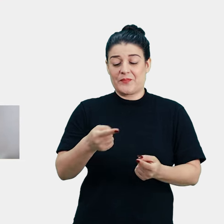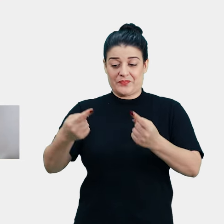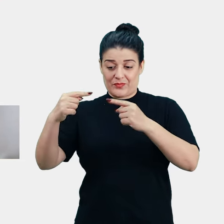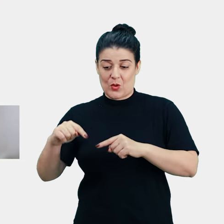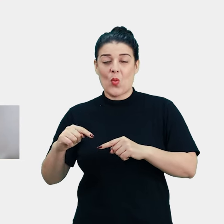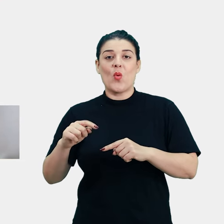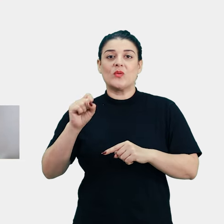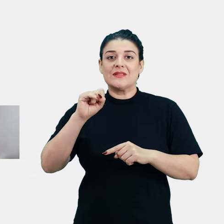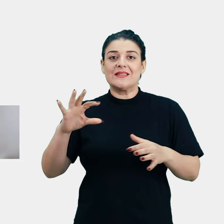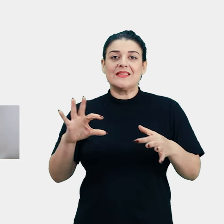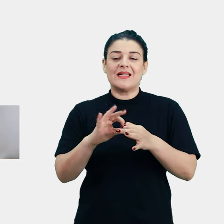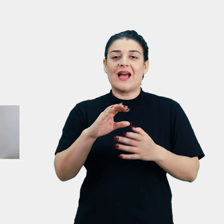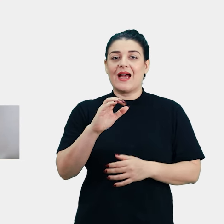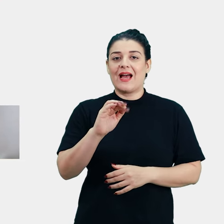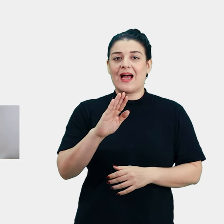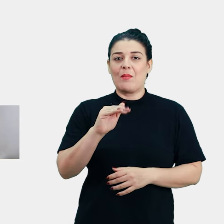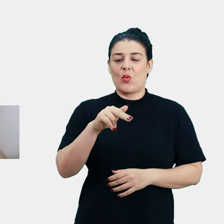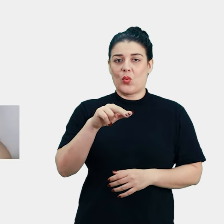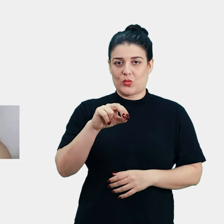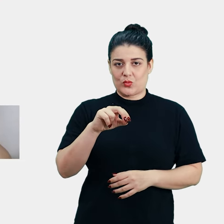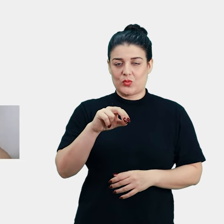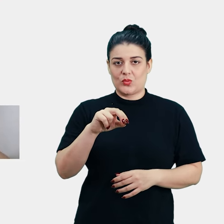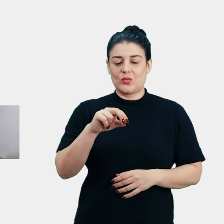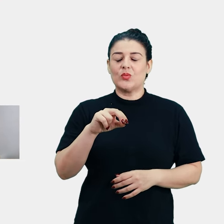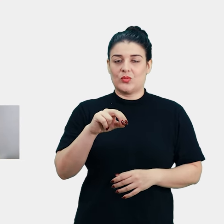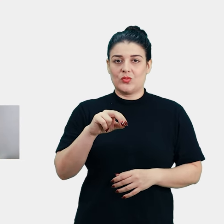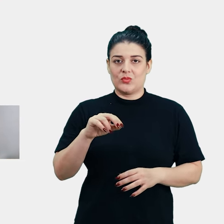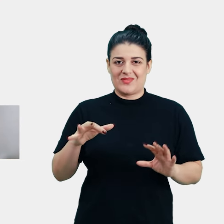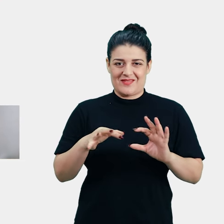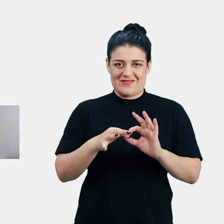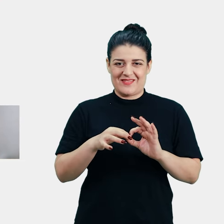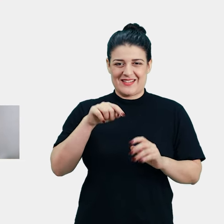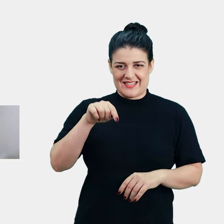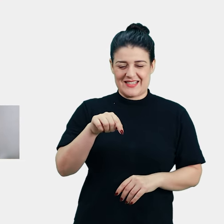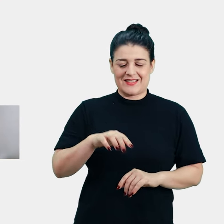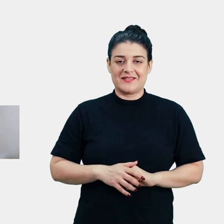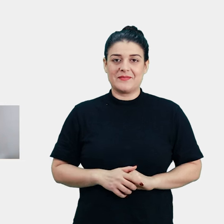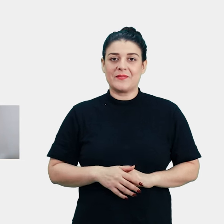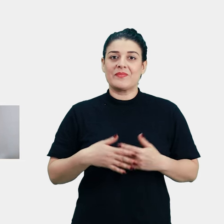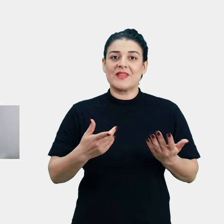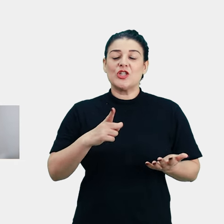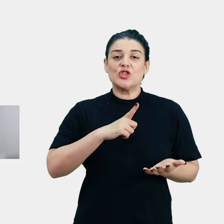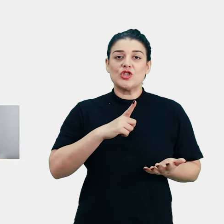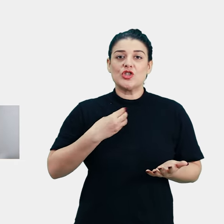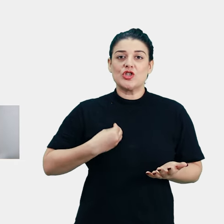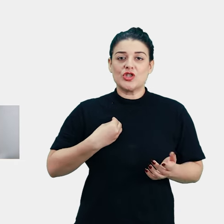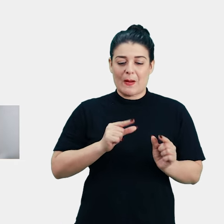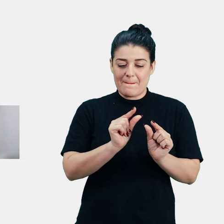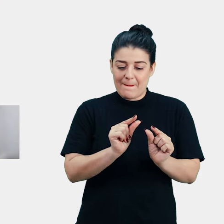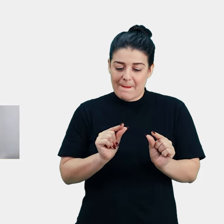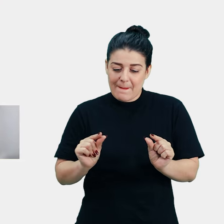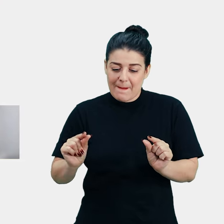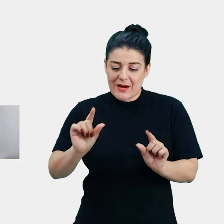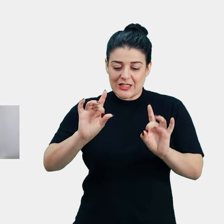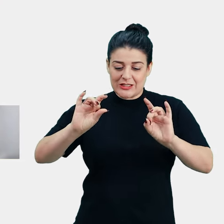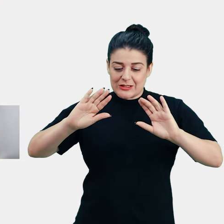ligado direto a um carbono, tá, da glicona de flavonoide. E aí existem fragmentos